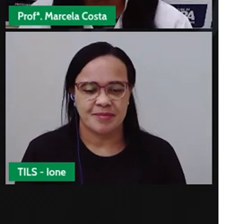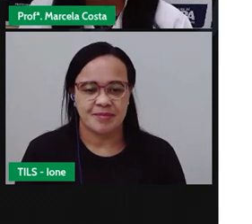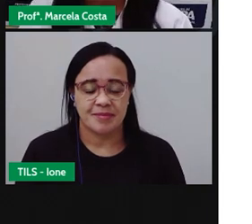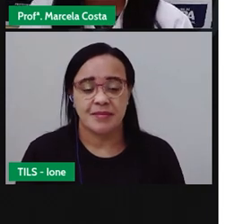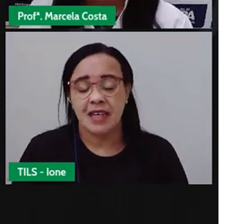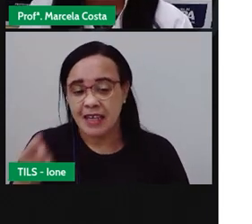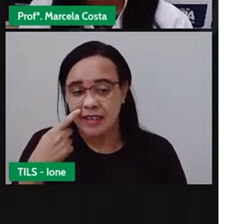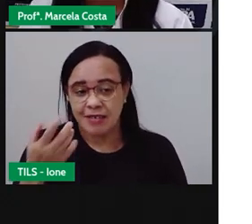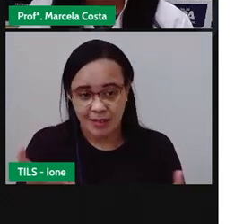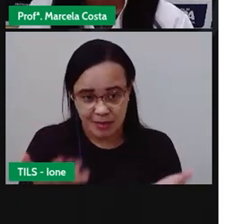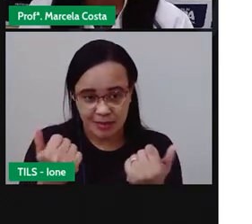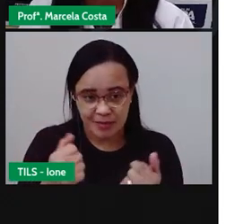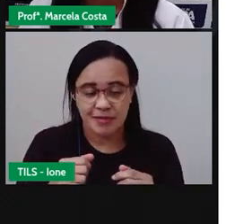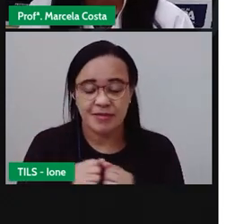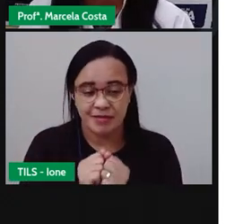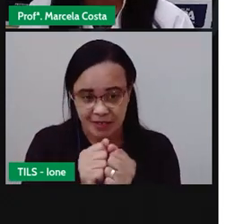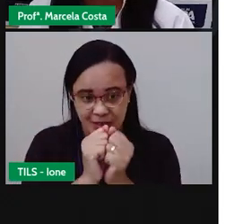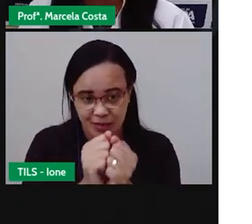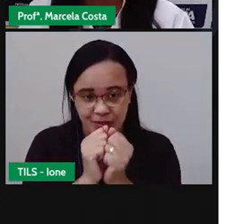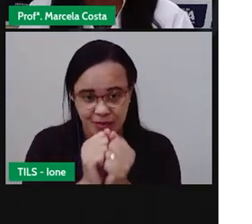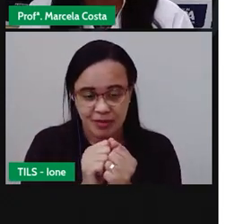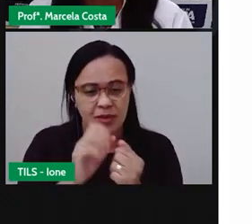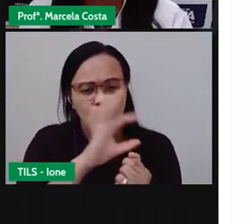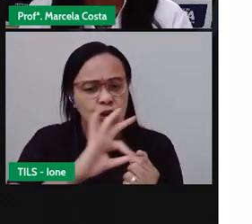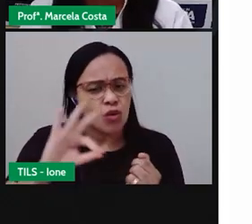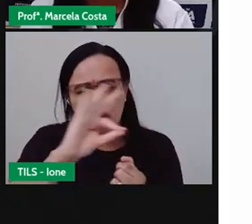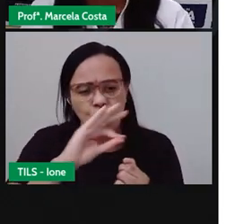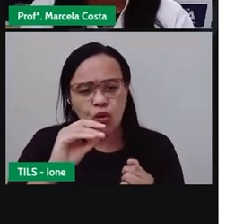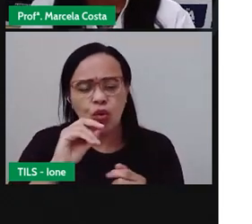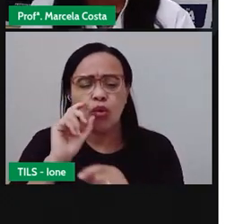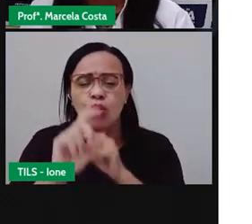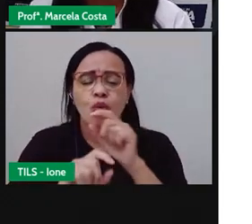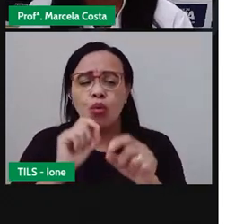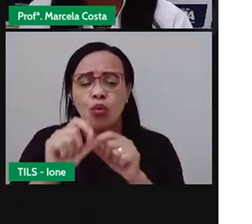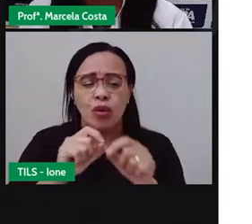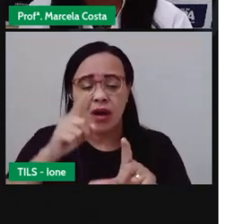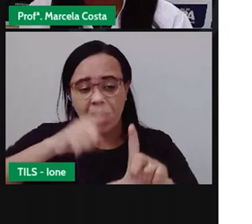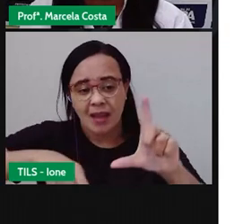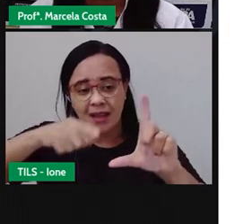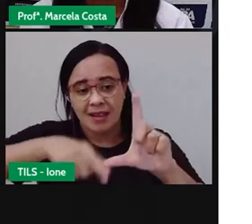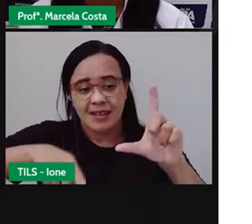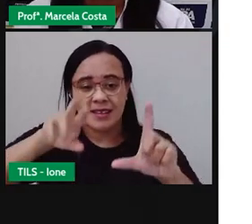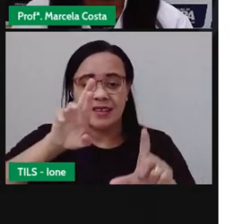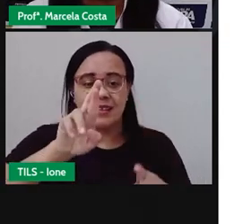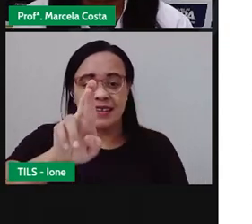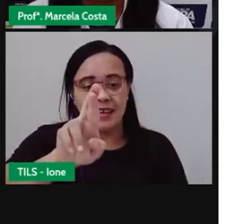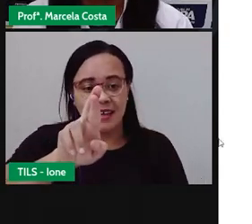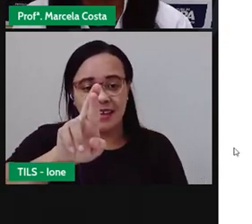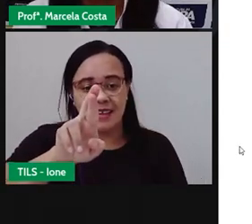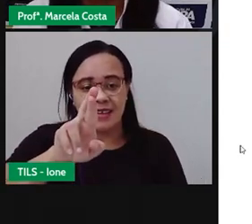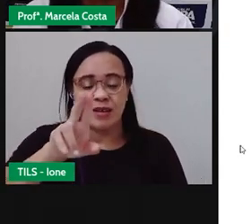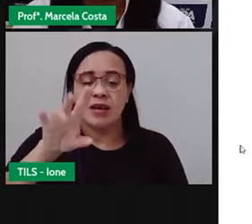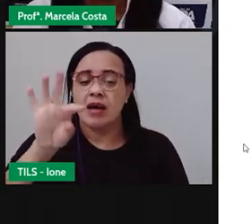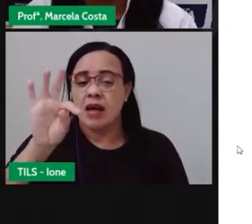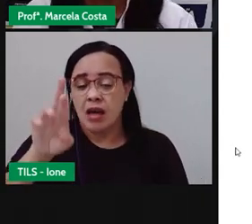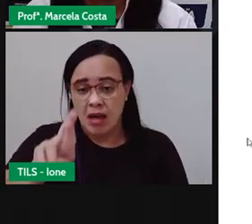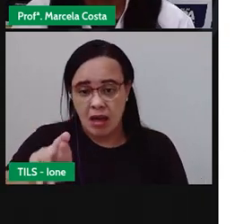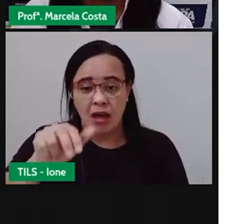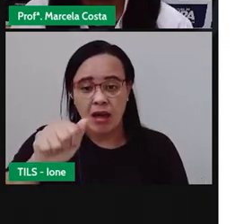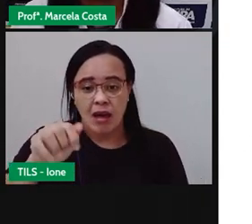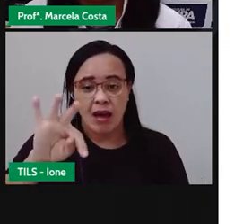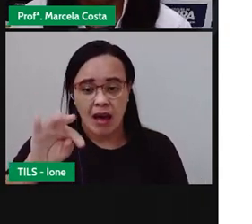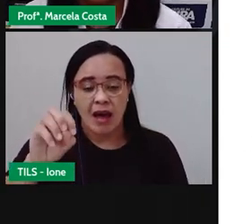Lê a todos ver tem o som da letra g ó rato